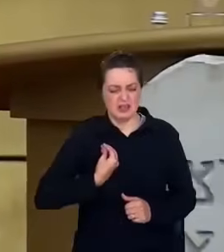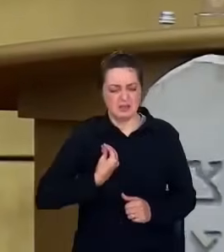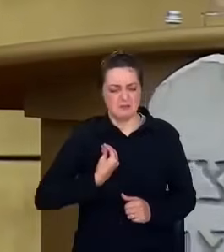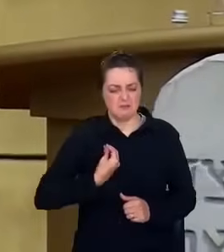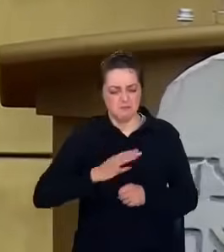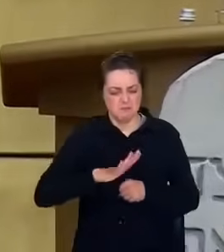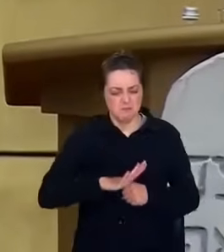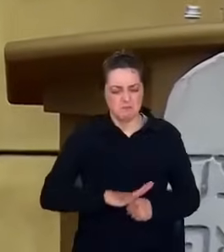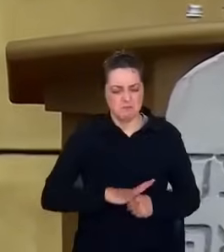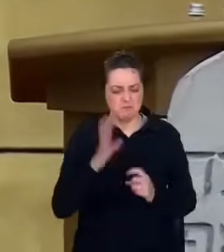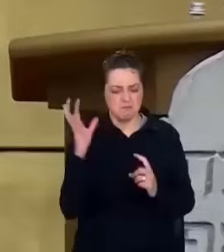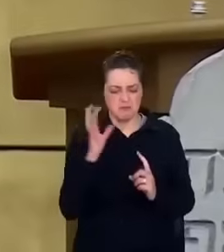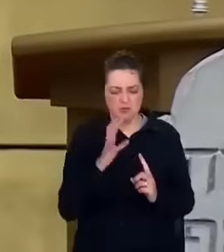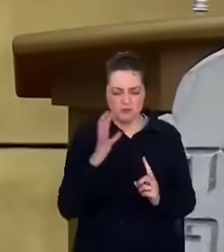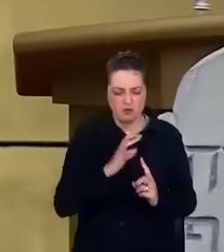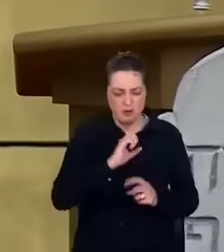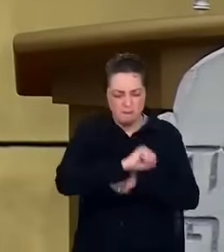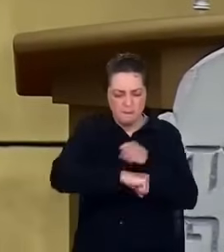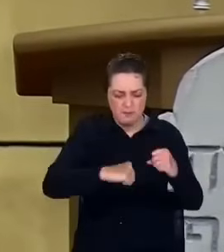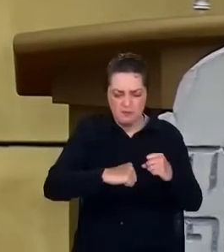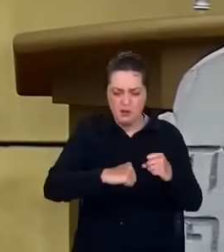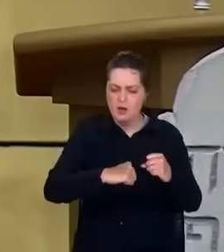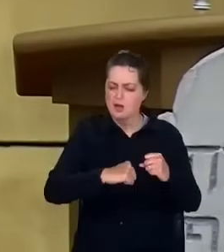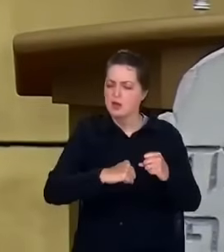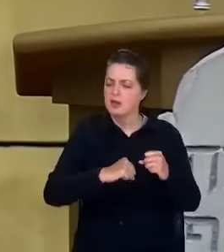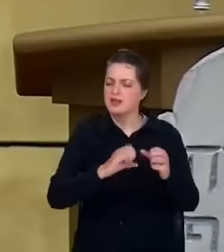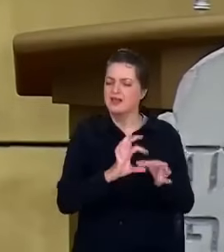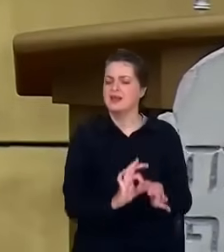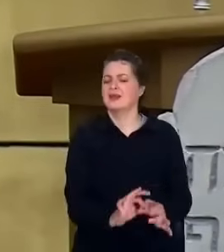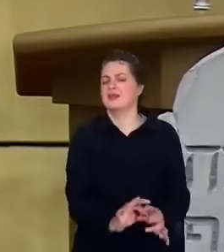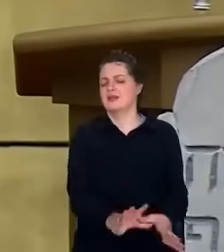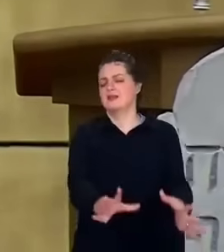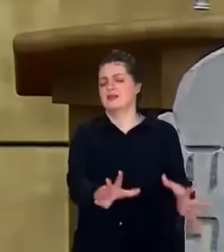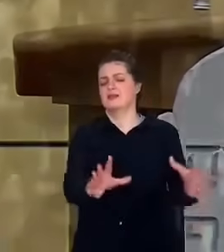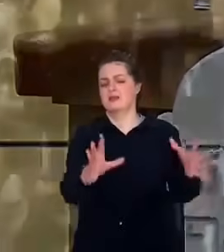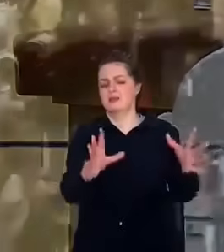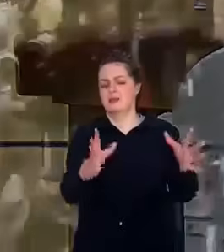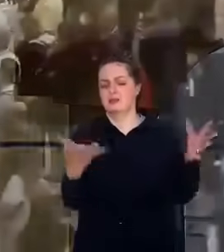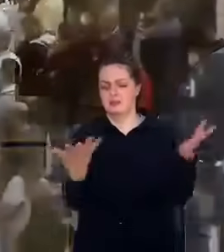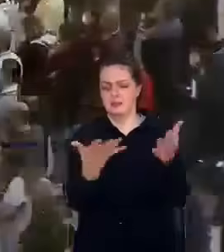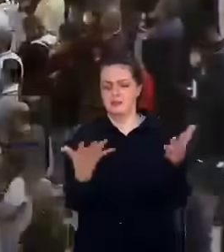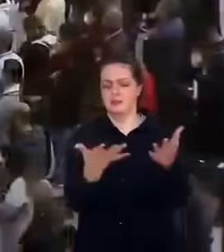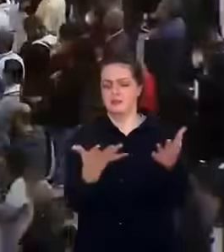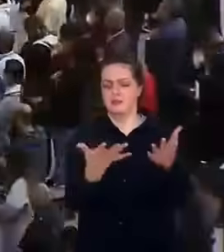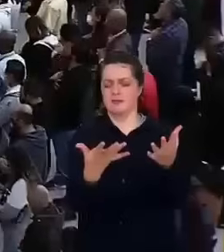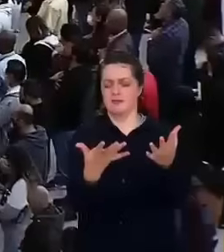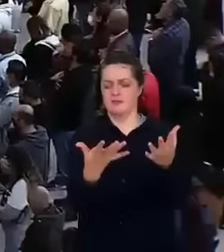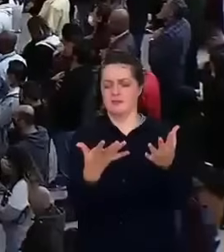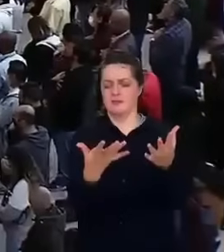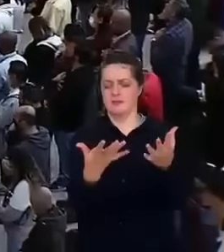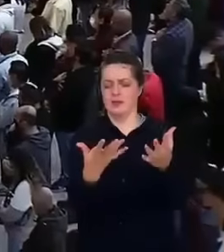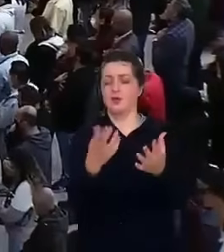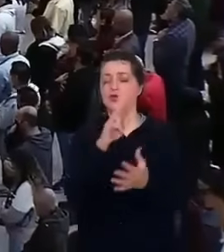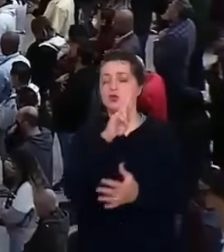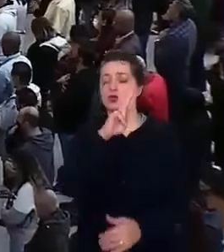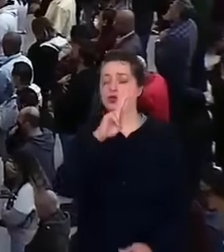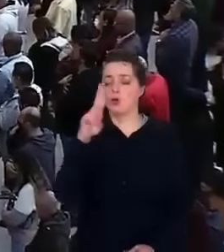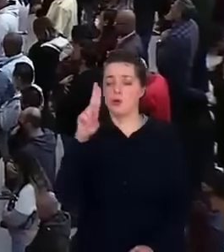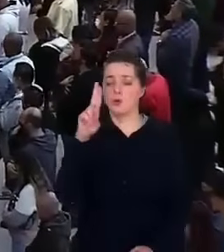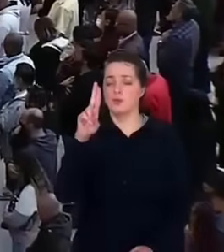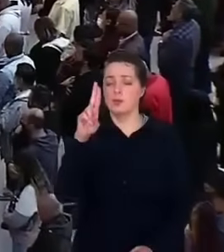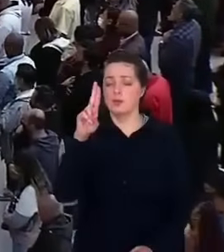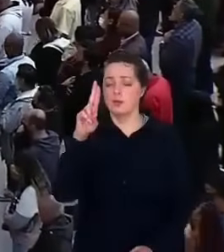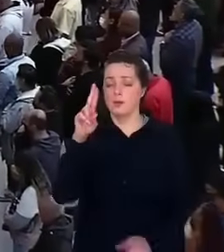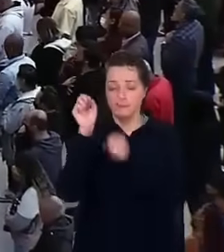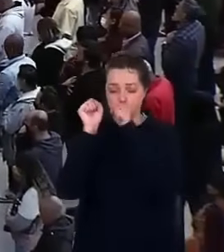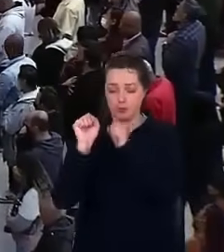tormento. Sejam livres, literalmente livres agora, pelo nome poderoso